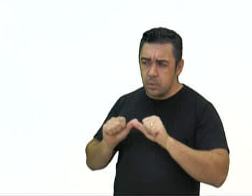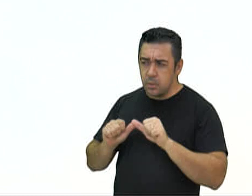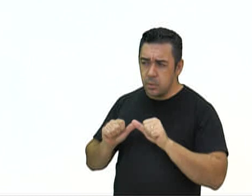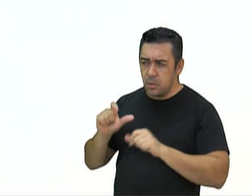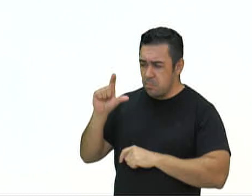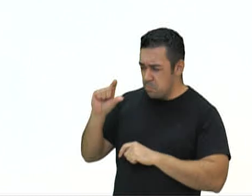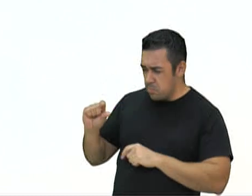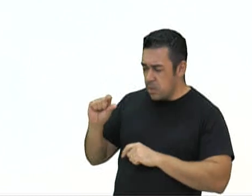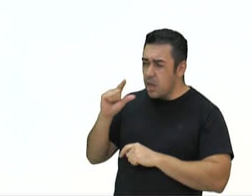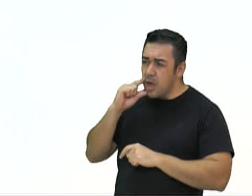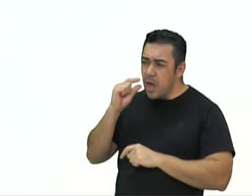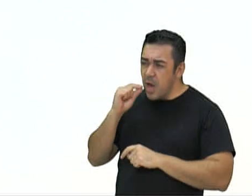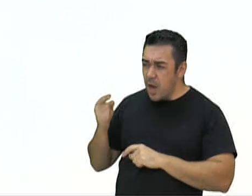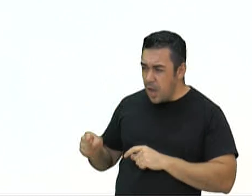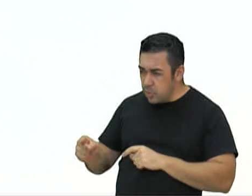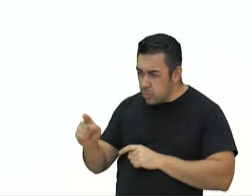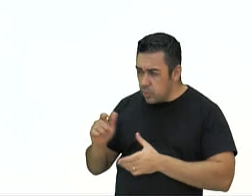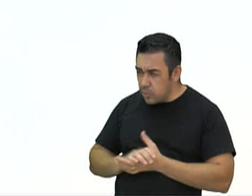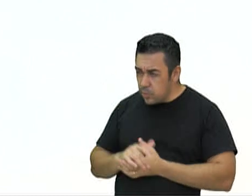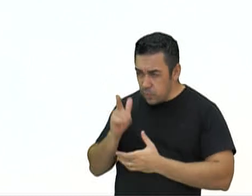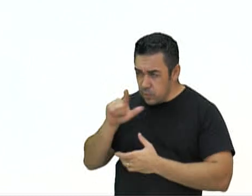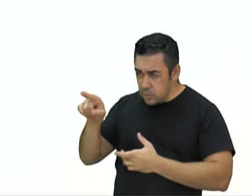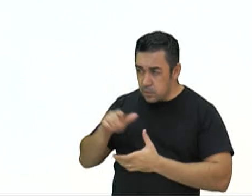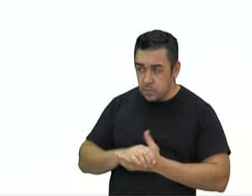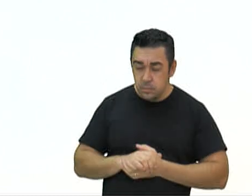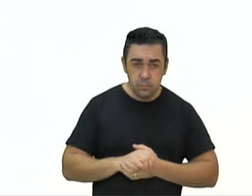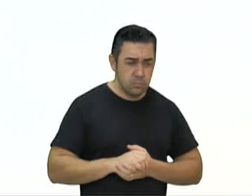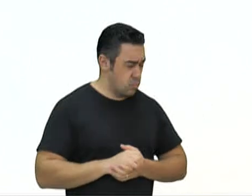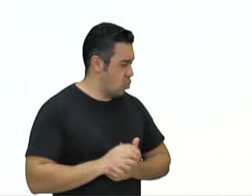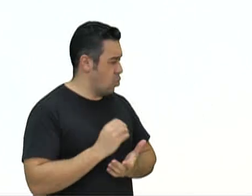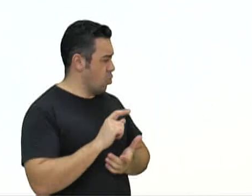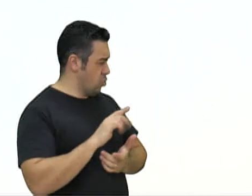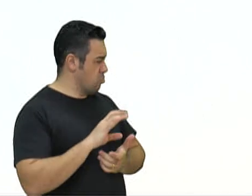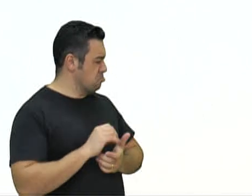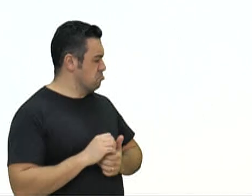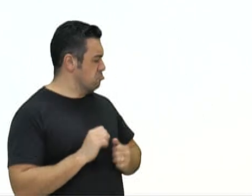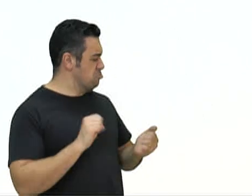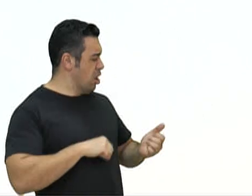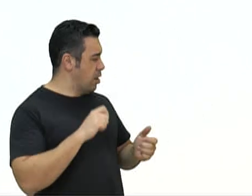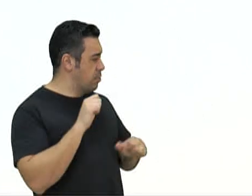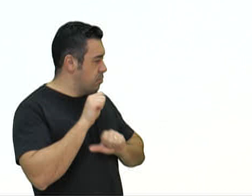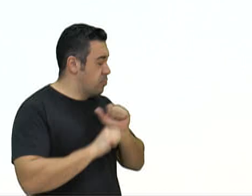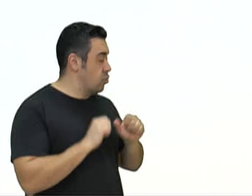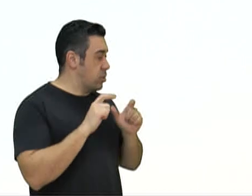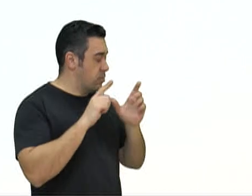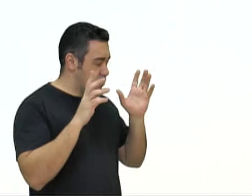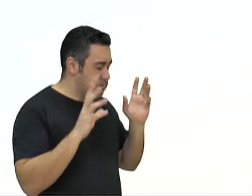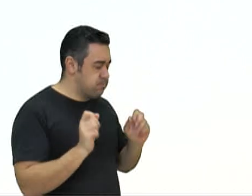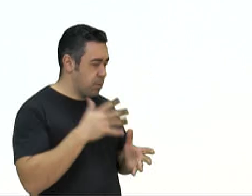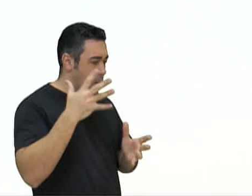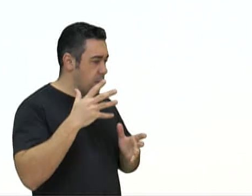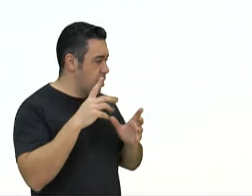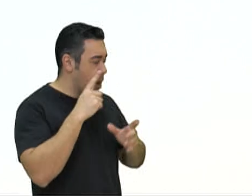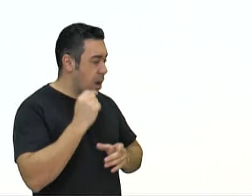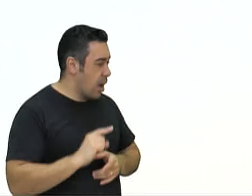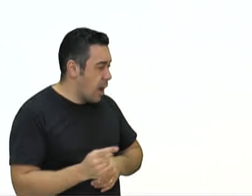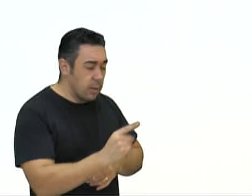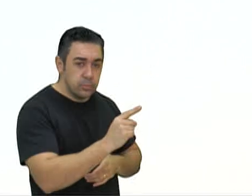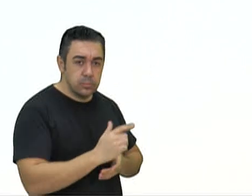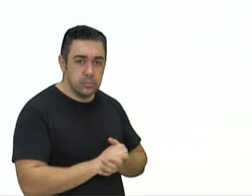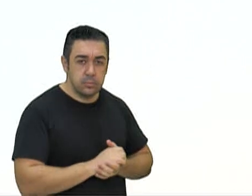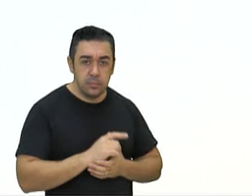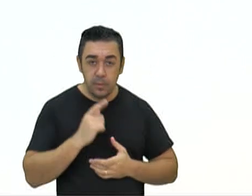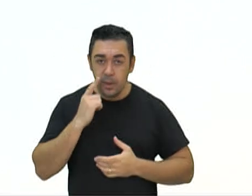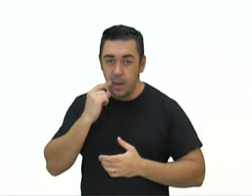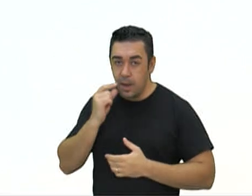num minúsculo ratinho? E o ogre, orgulhoso e imprudente, transforma-se logo num pequeno ratinho.